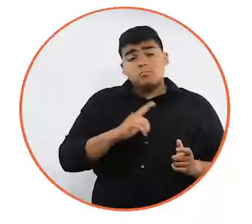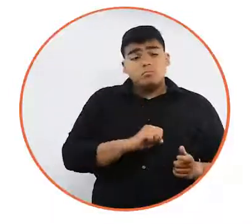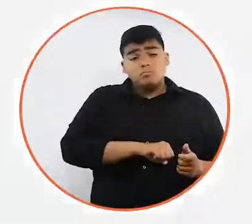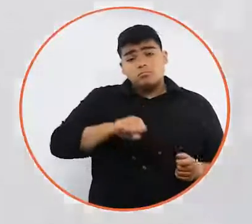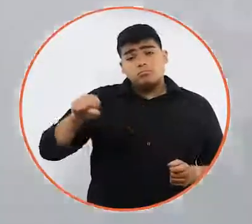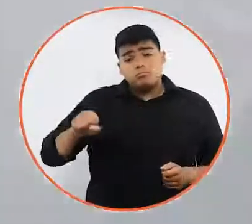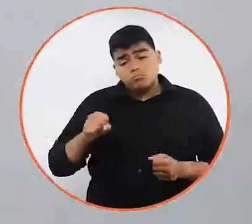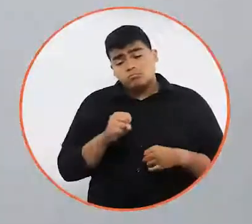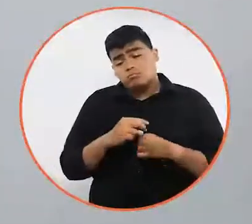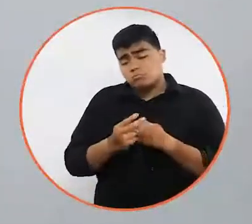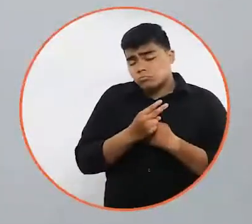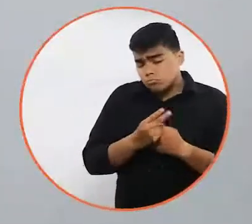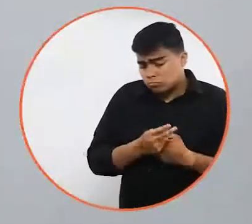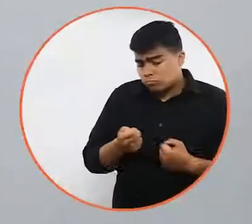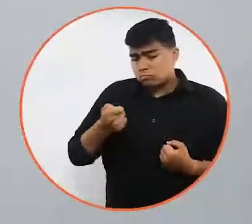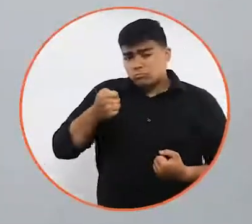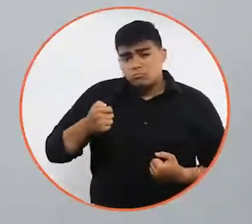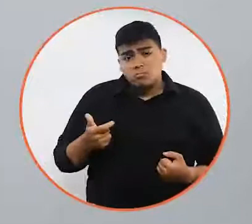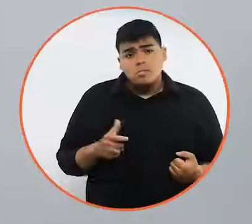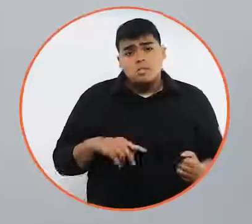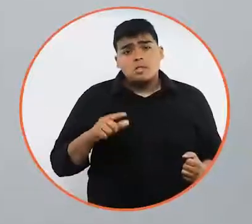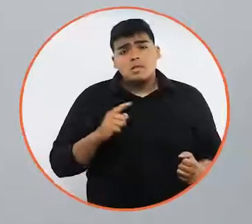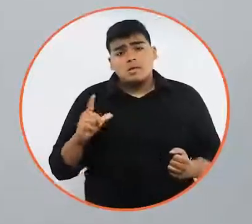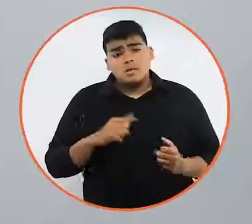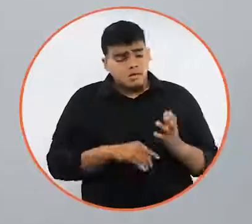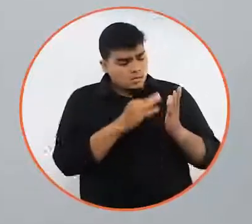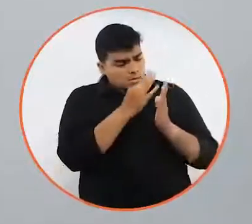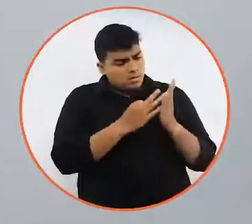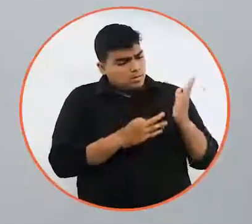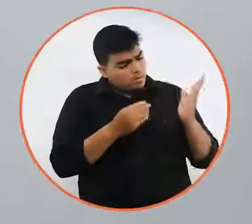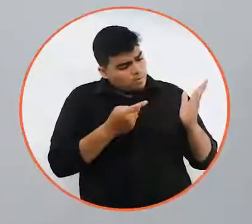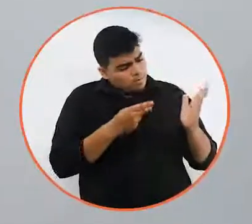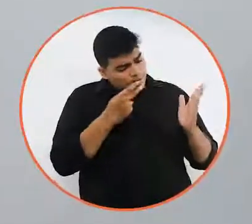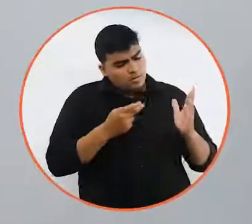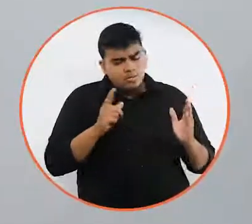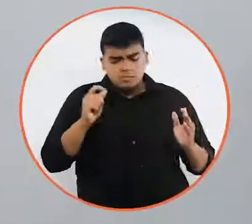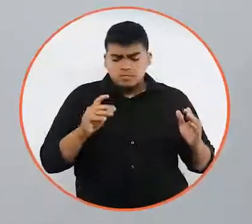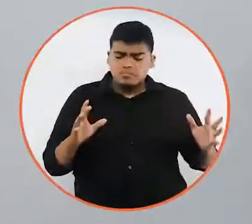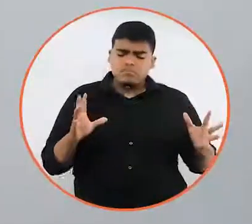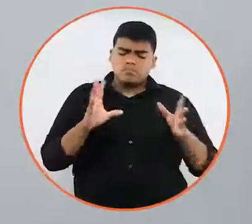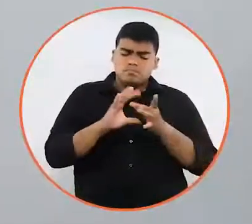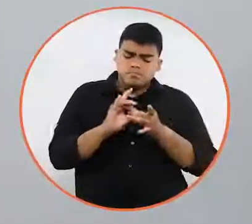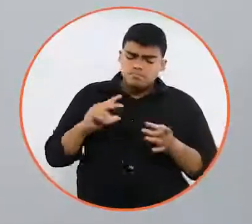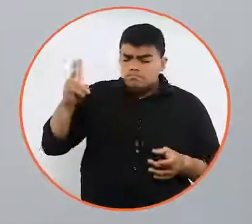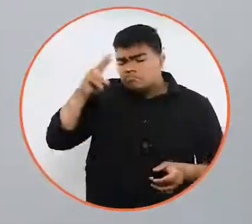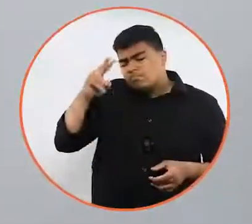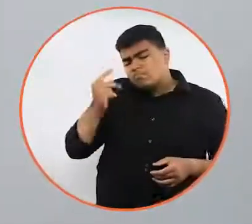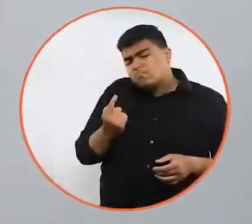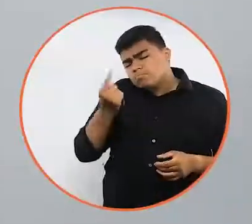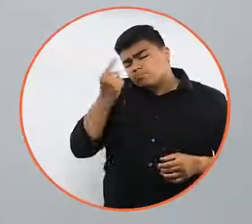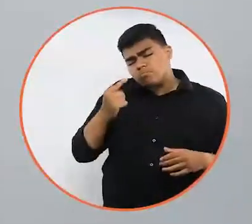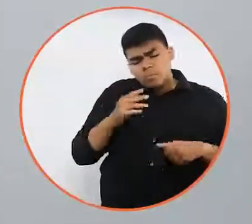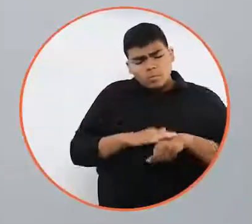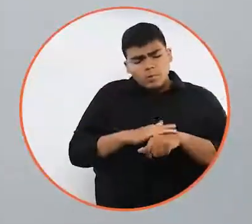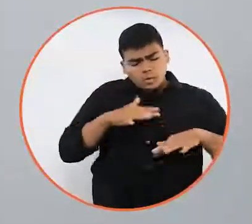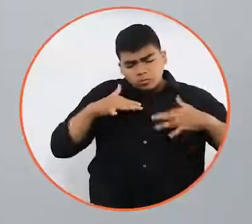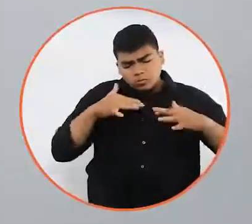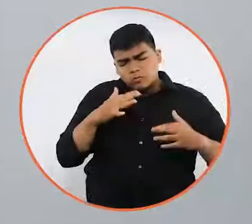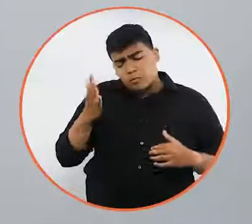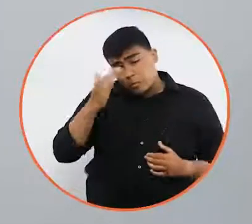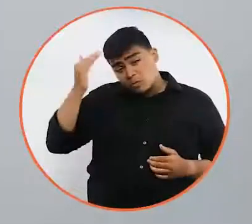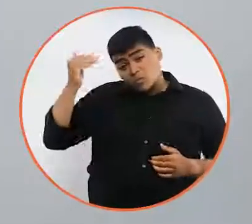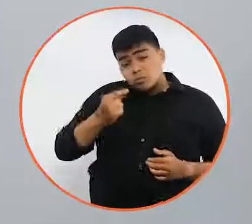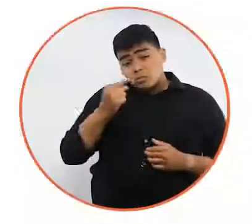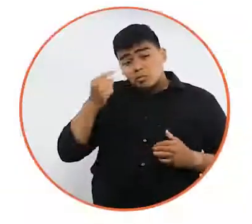ao Chuí. Vejam, pessoal, que nesse texto você tem que fazer uma relação com o momento histórico, né?